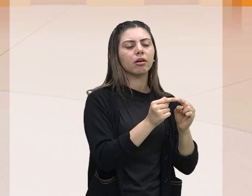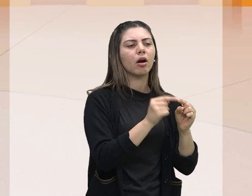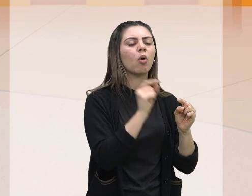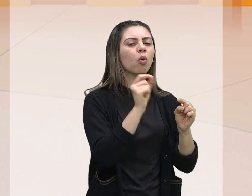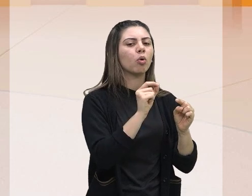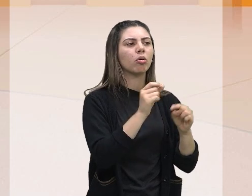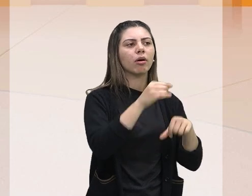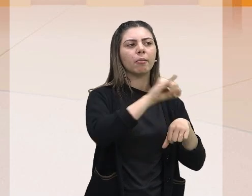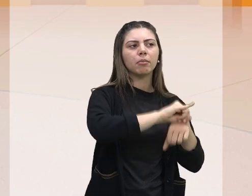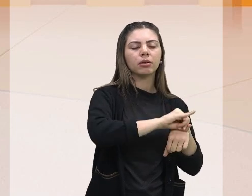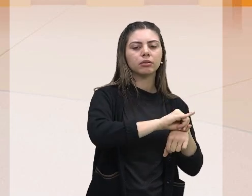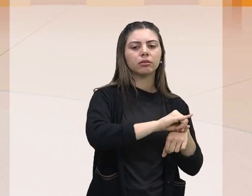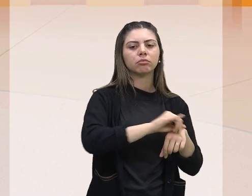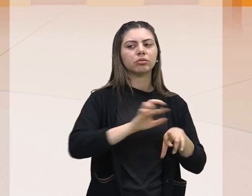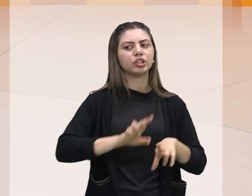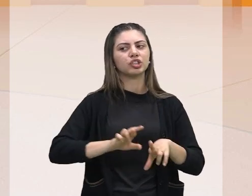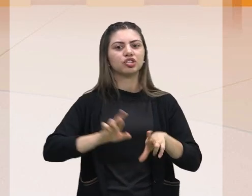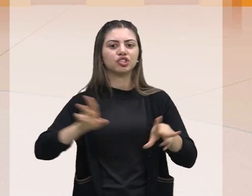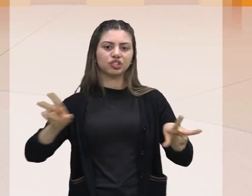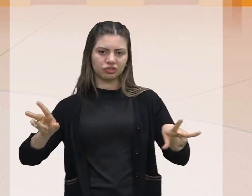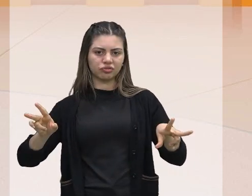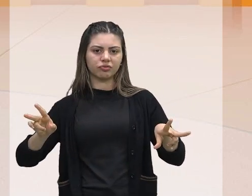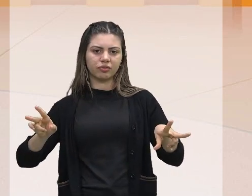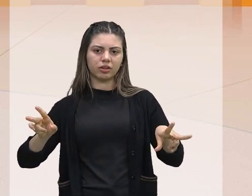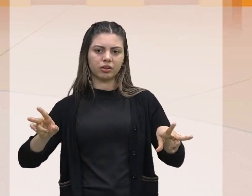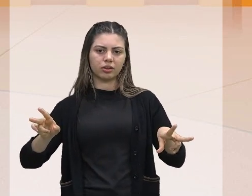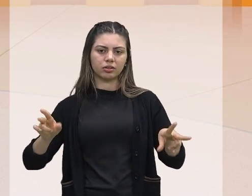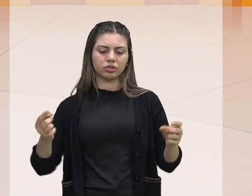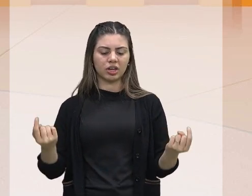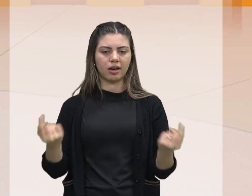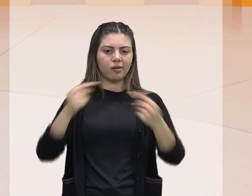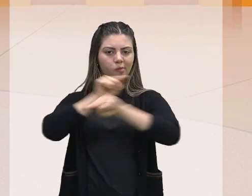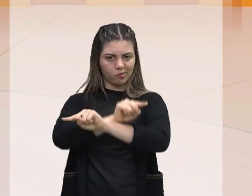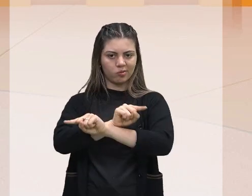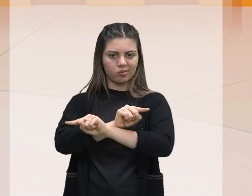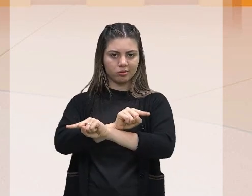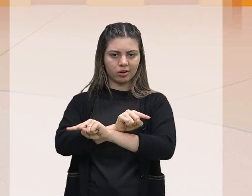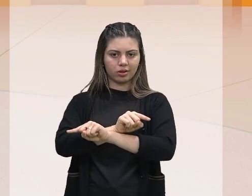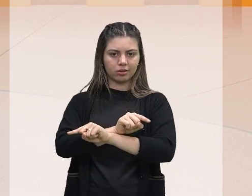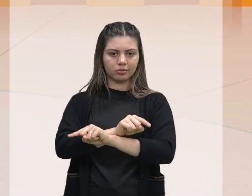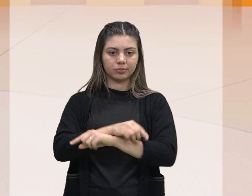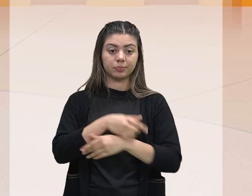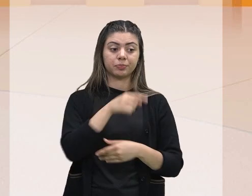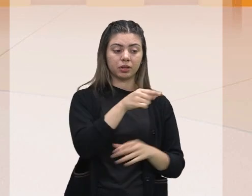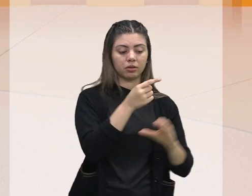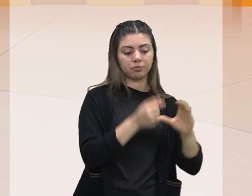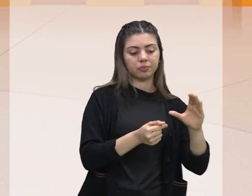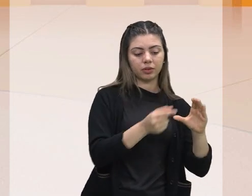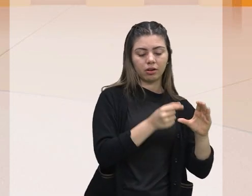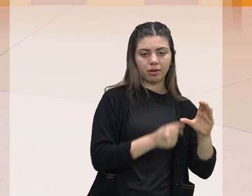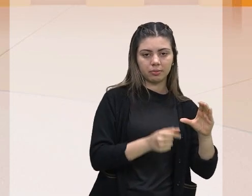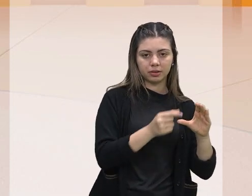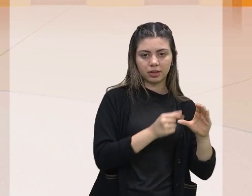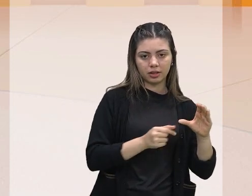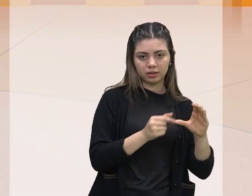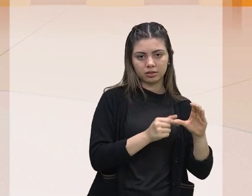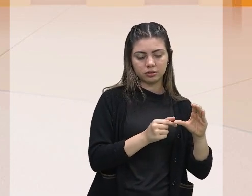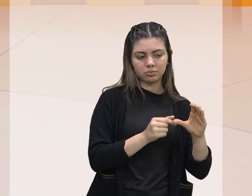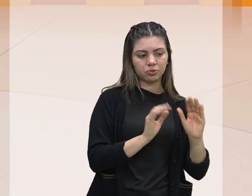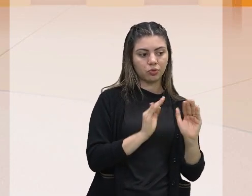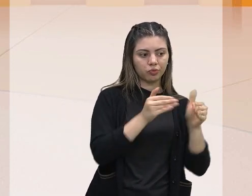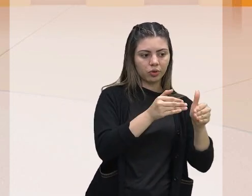e são opostos, tá? São o contrário um do outro. Ao contrário do capitalismo, o socialismo